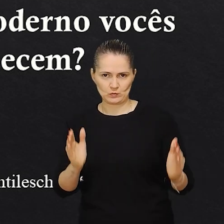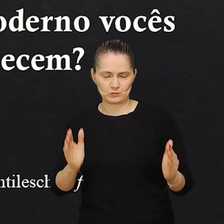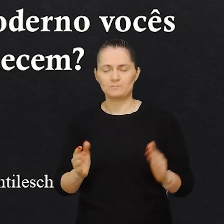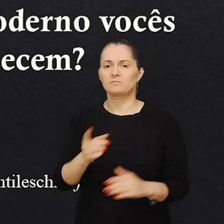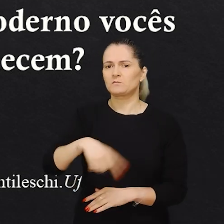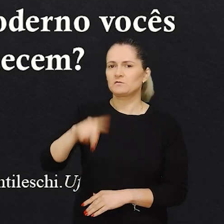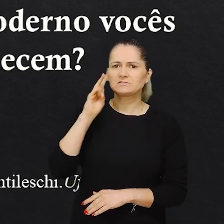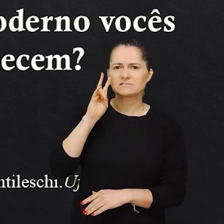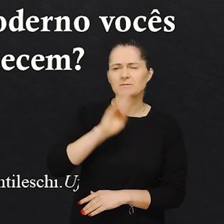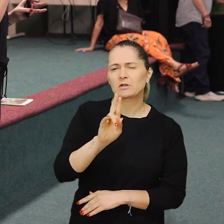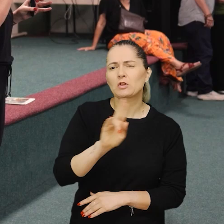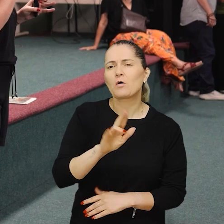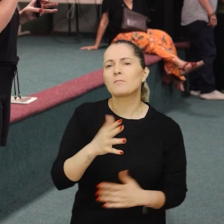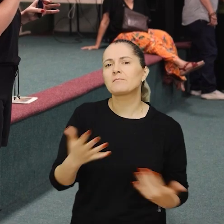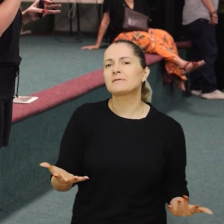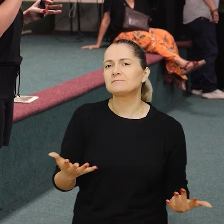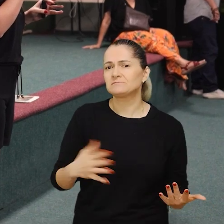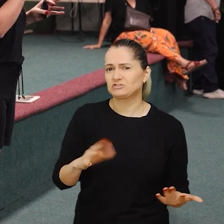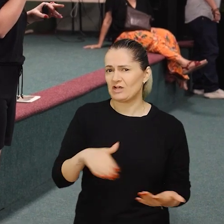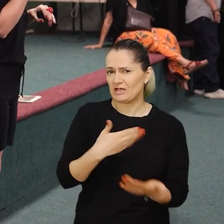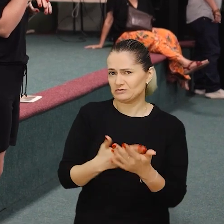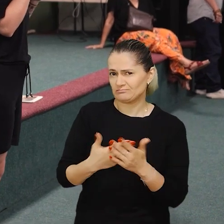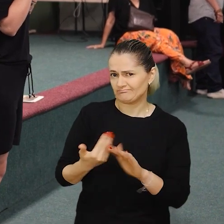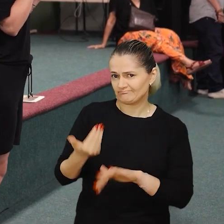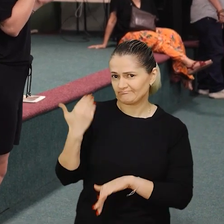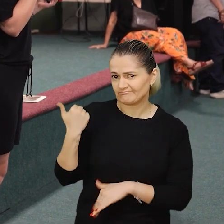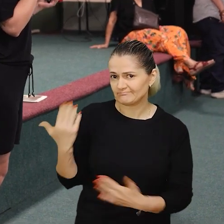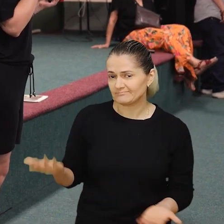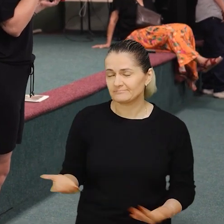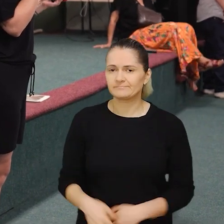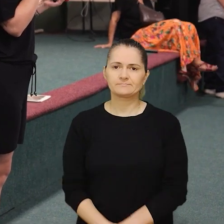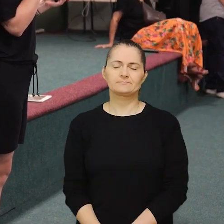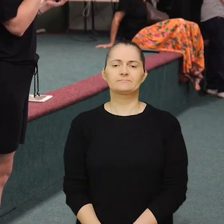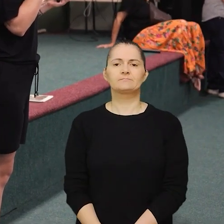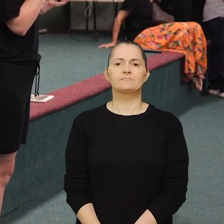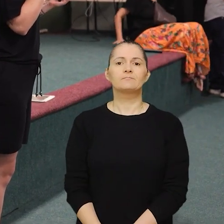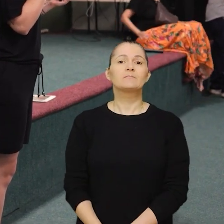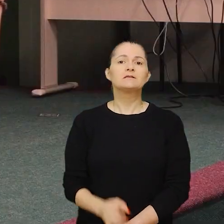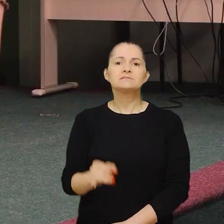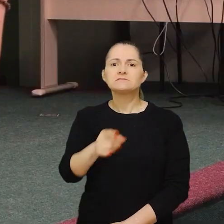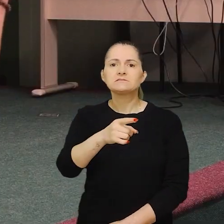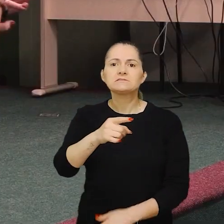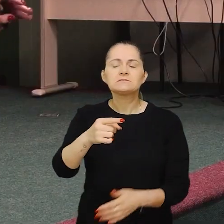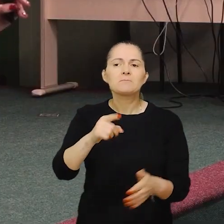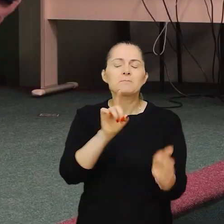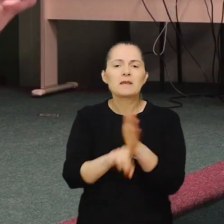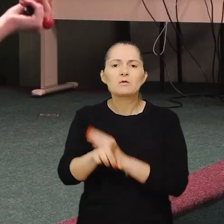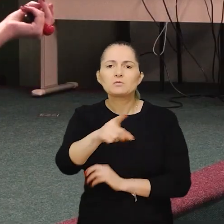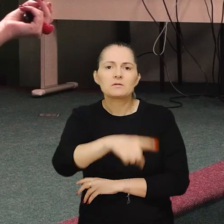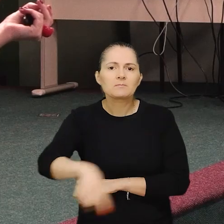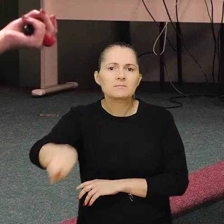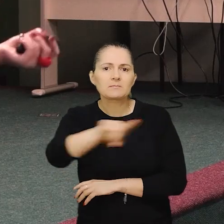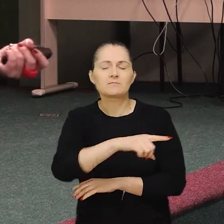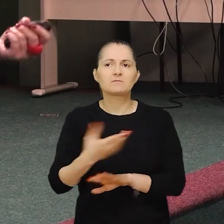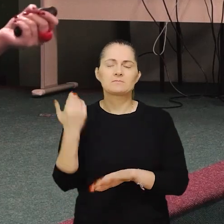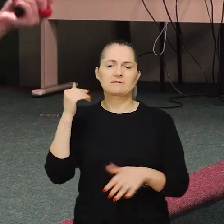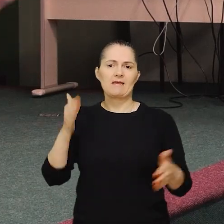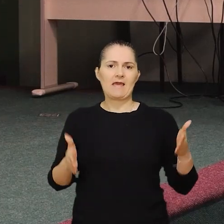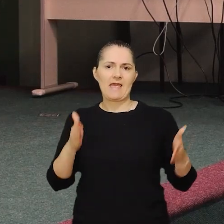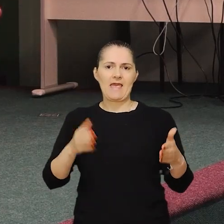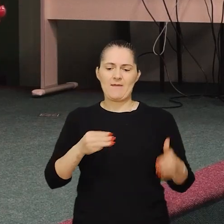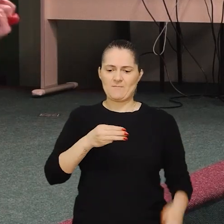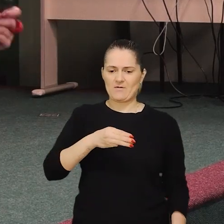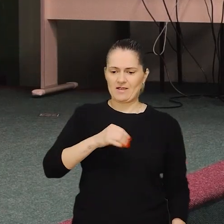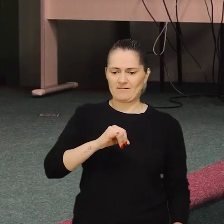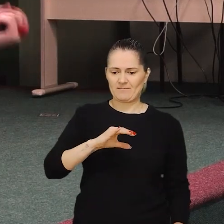XVIII, vocês lembram de já ter estudado? Se alguém perguntasse para vocês, será que